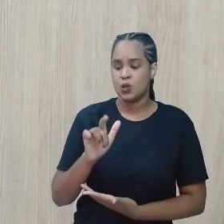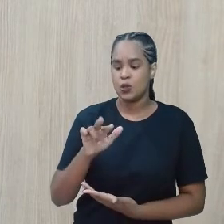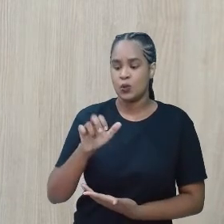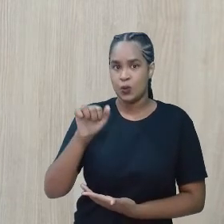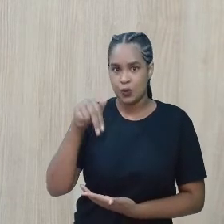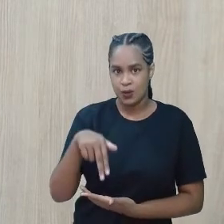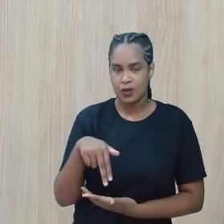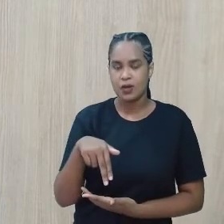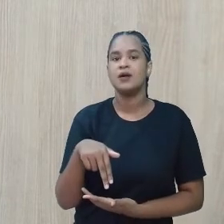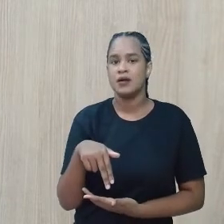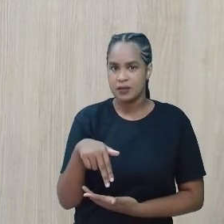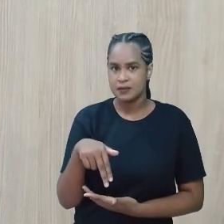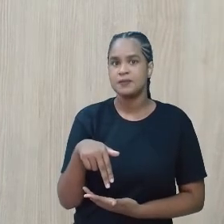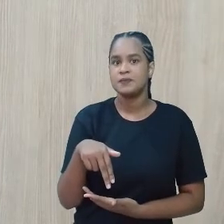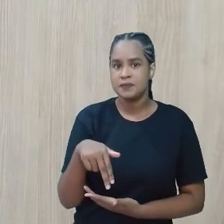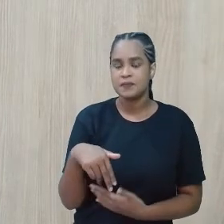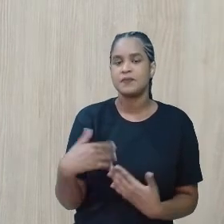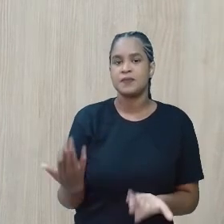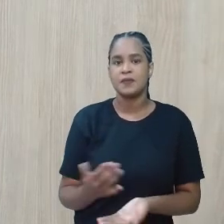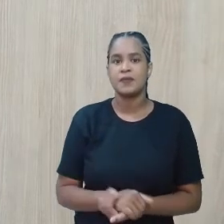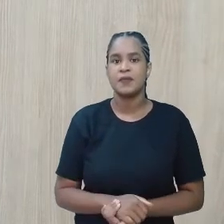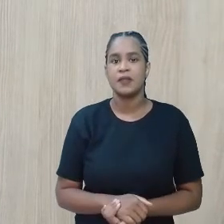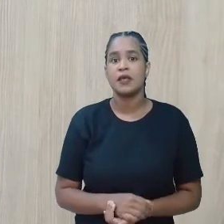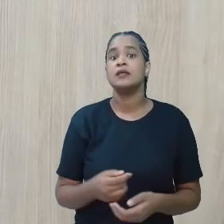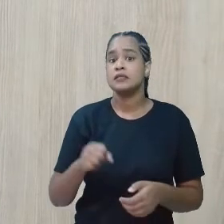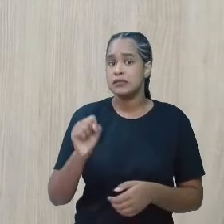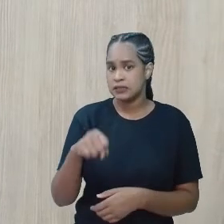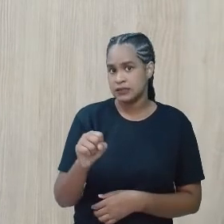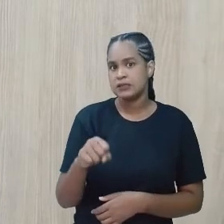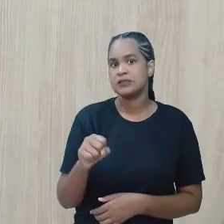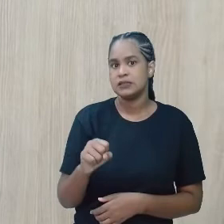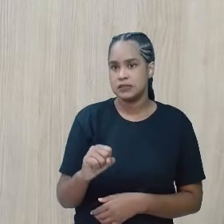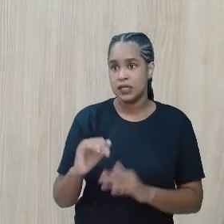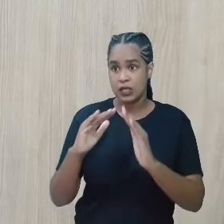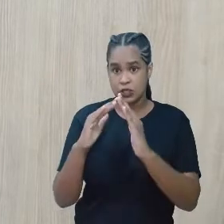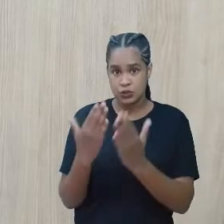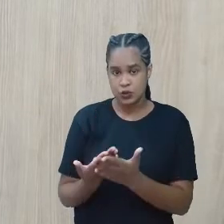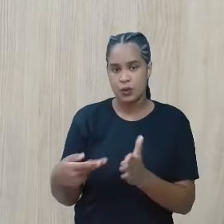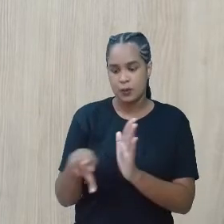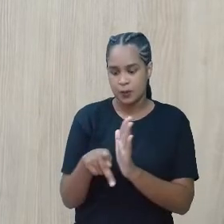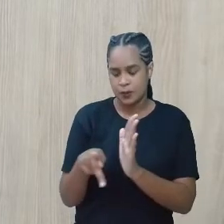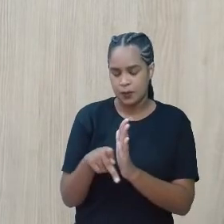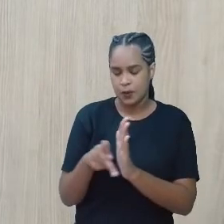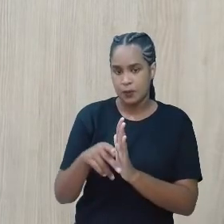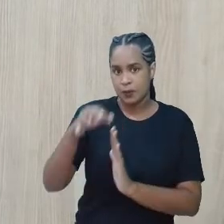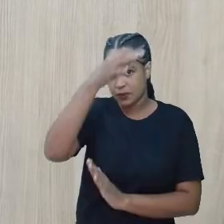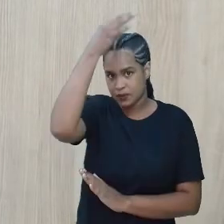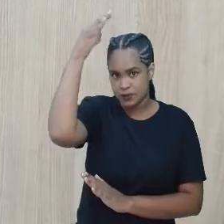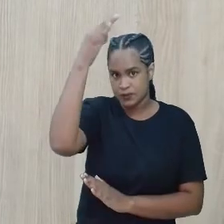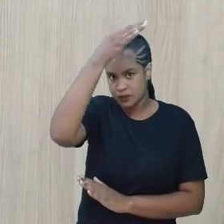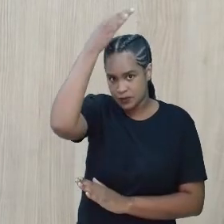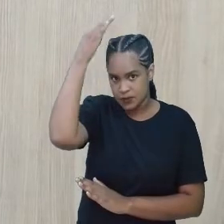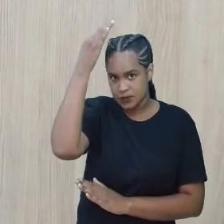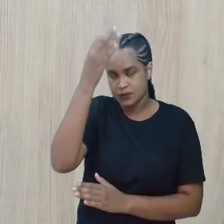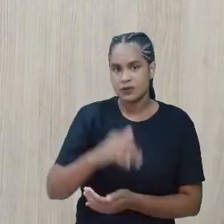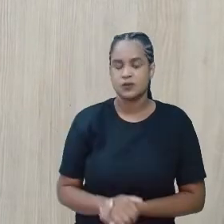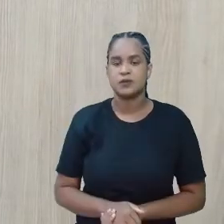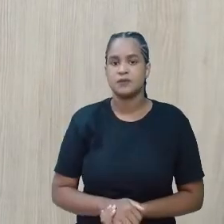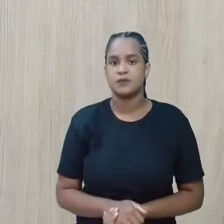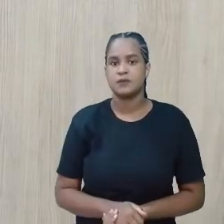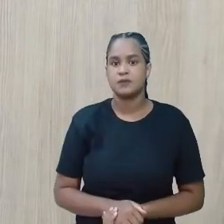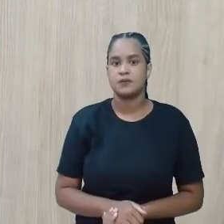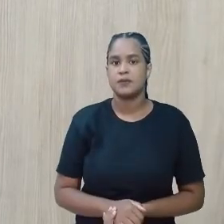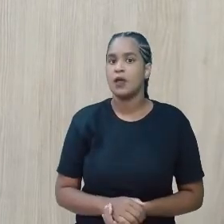o Carlos. Sim, são do Divino Espírito Santo, né? Já tem gente dessa escola colocando por aqui, não sei